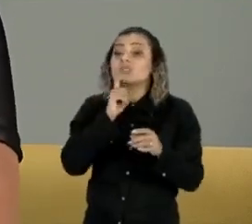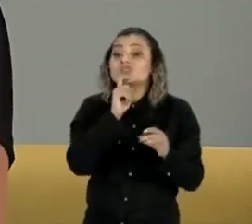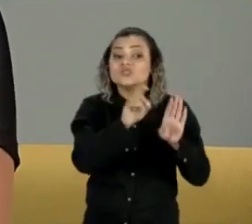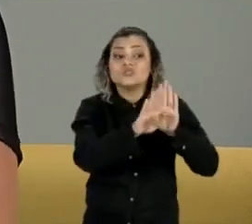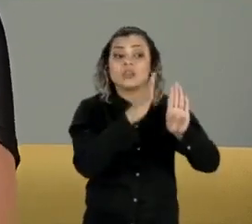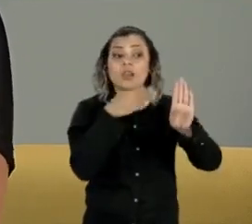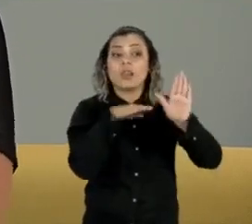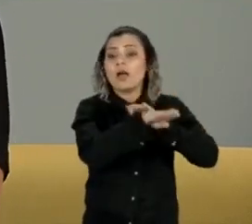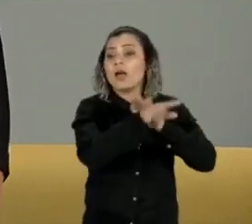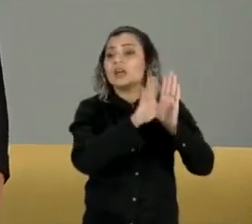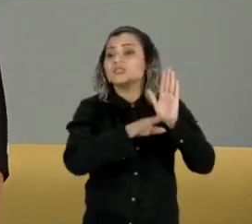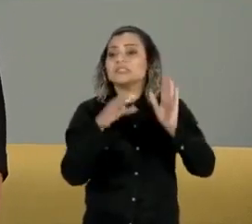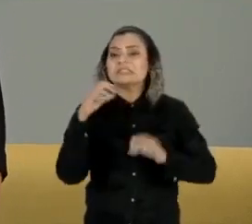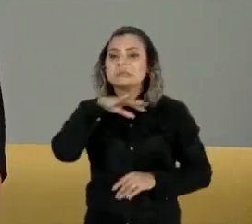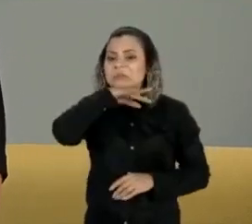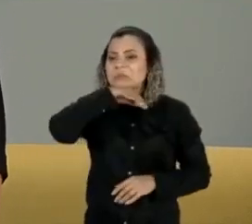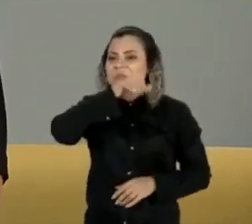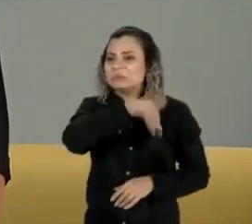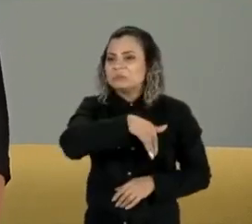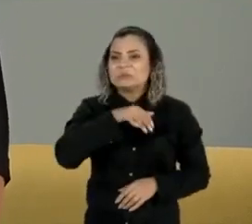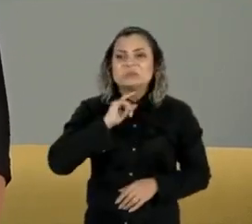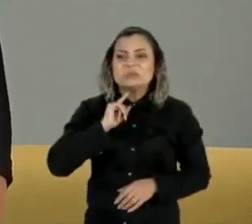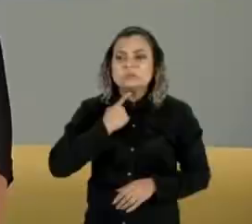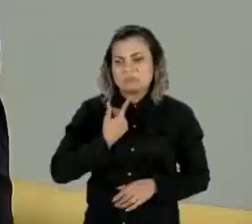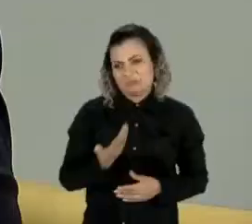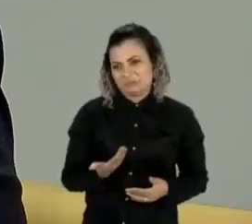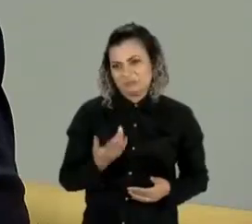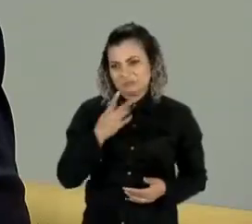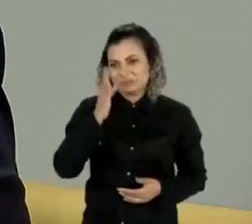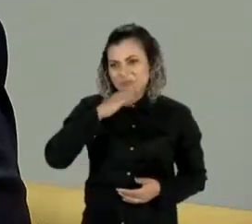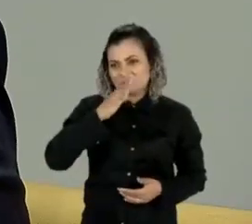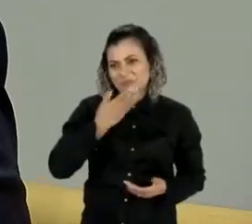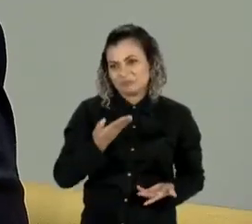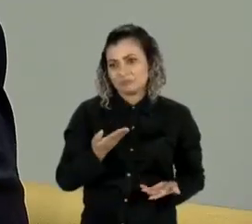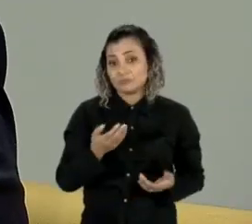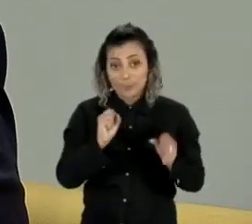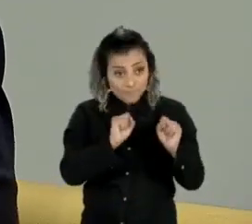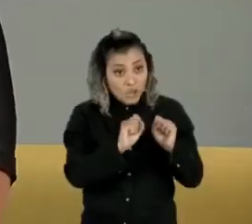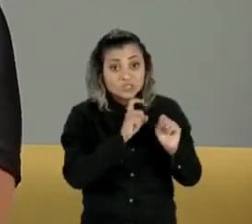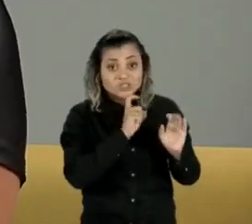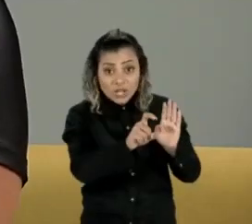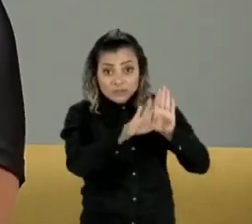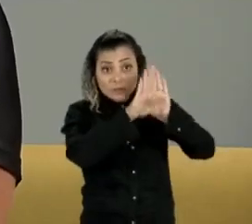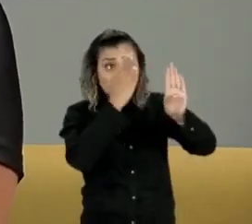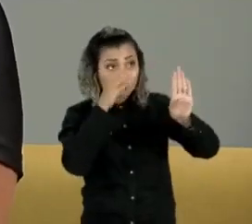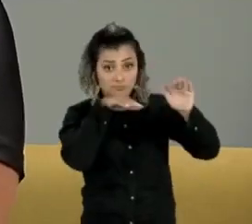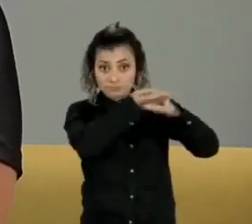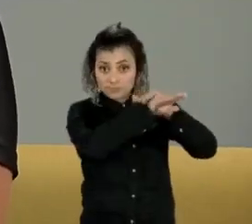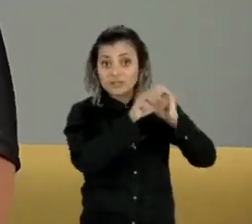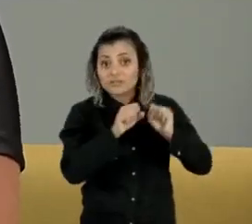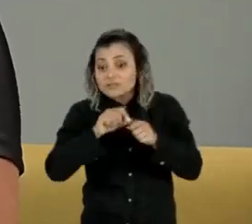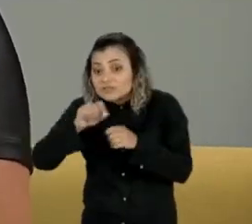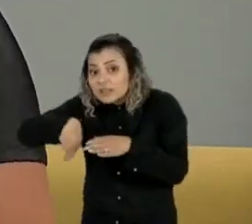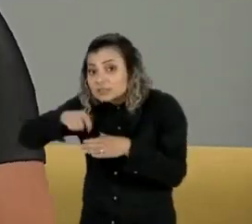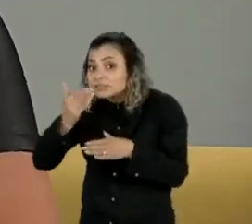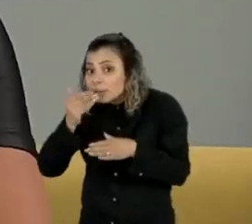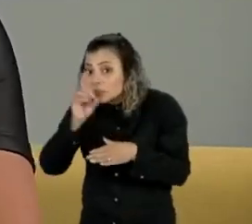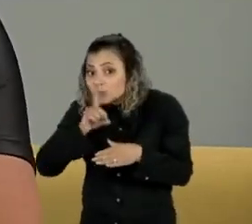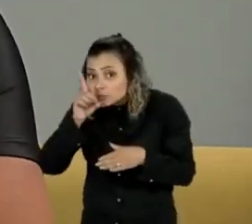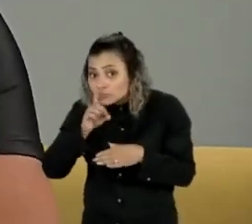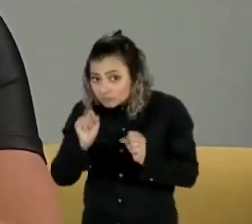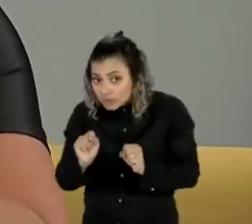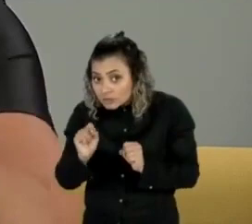e no aquecimento não vai ficar bom. A gente pode congelar? Fazer no final de semana? Pode. Você pode pegar um dia